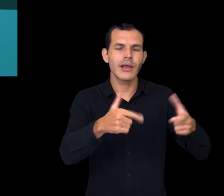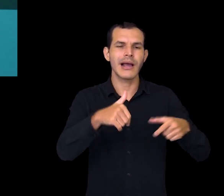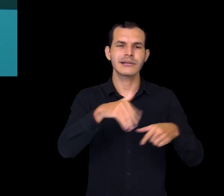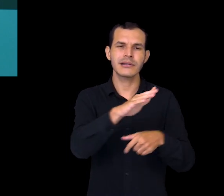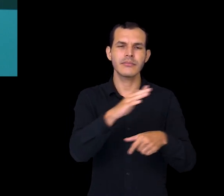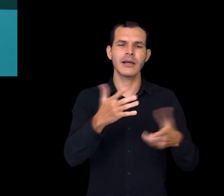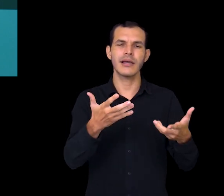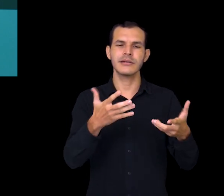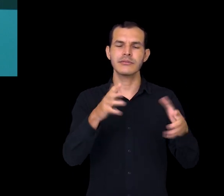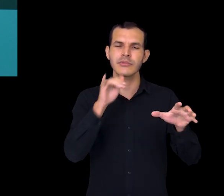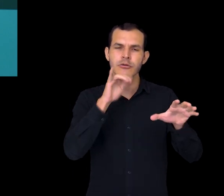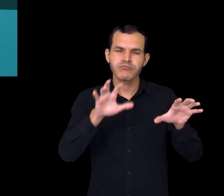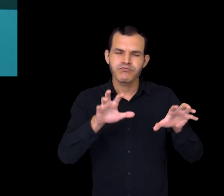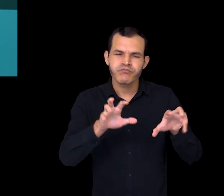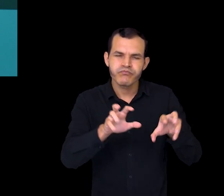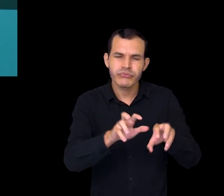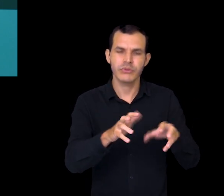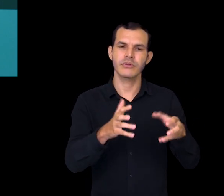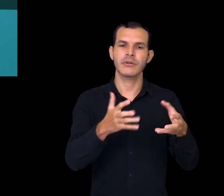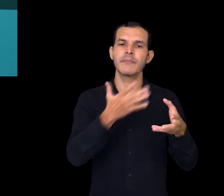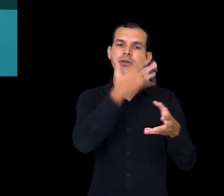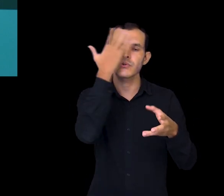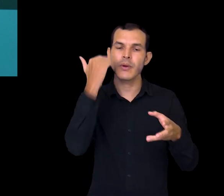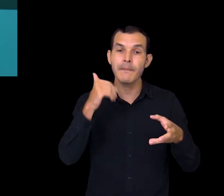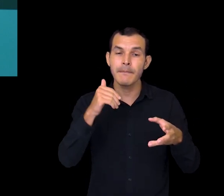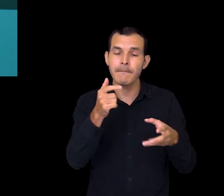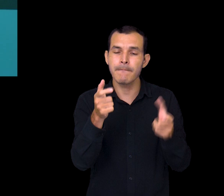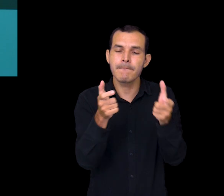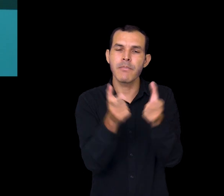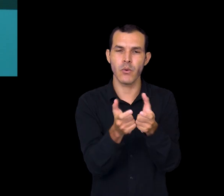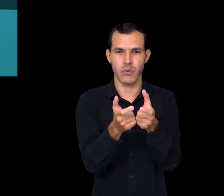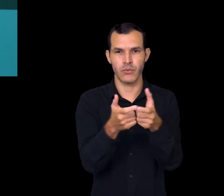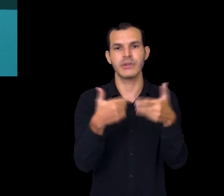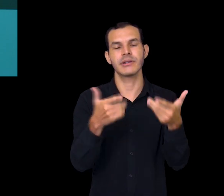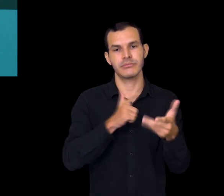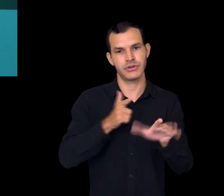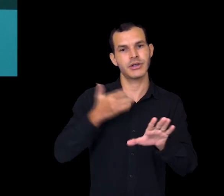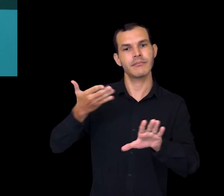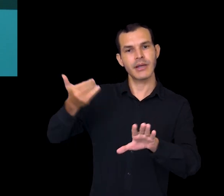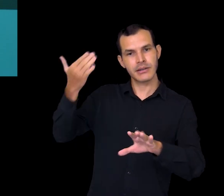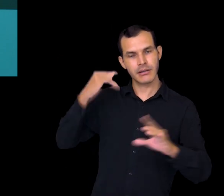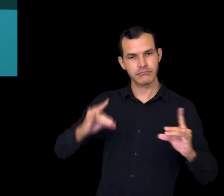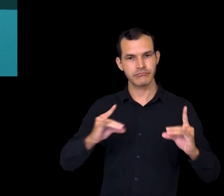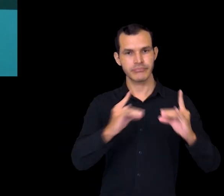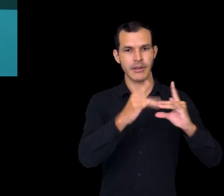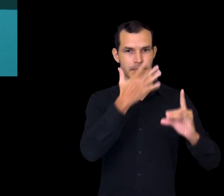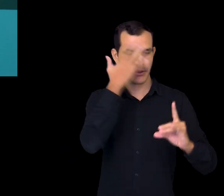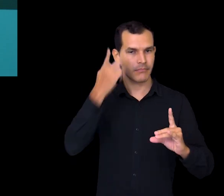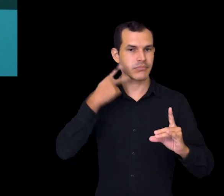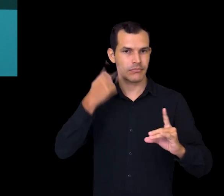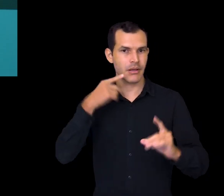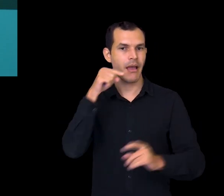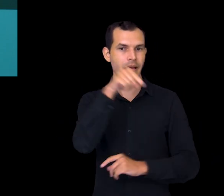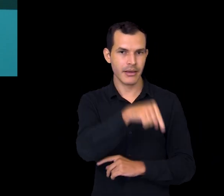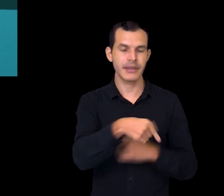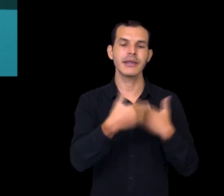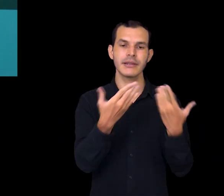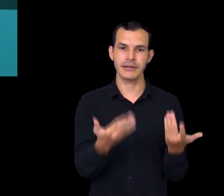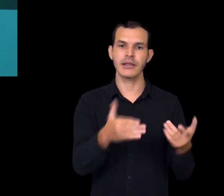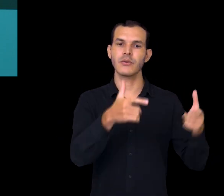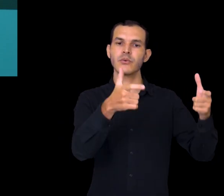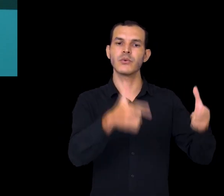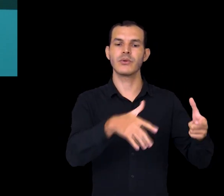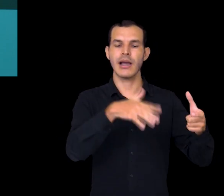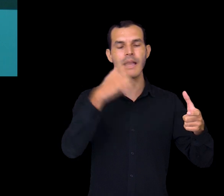pessoas. Então, ali eram feitos os velórios dos parlamentares, etc. Então, o salão, ele achou por bem fazer um piso negro, uma coisa